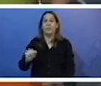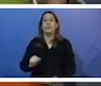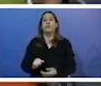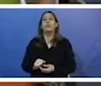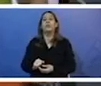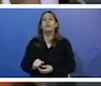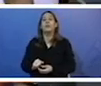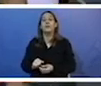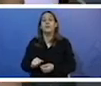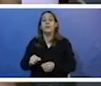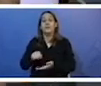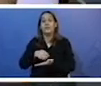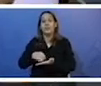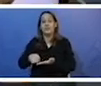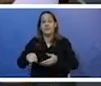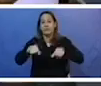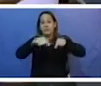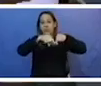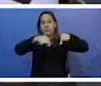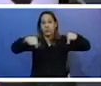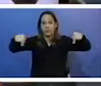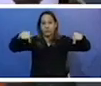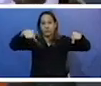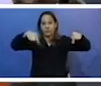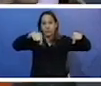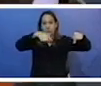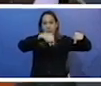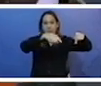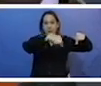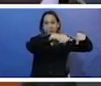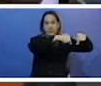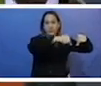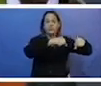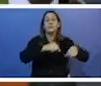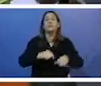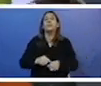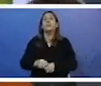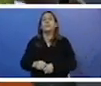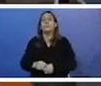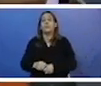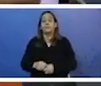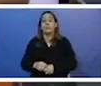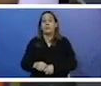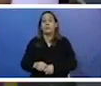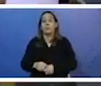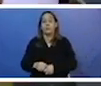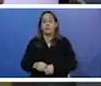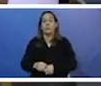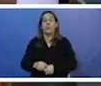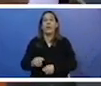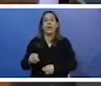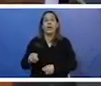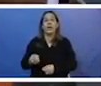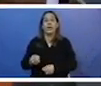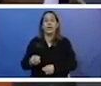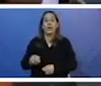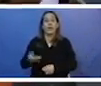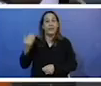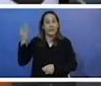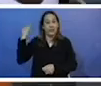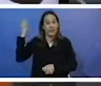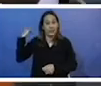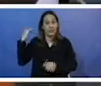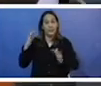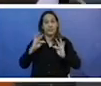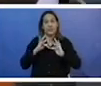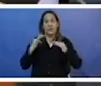cordel. Ah, quando a professora ou alguém da sua família leu a história de João e Maria,